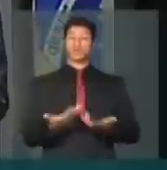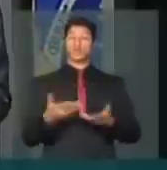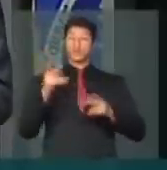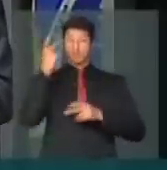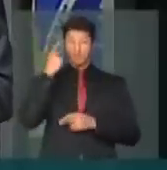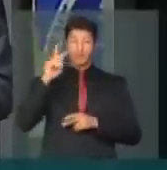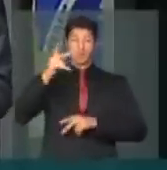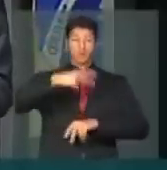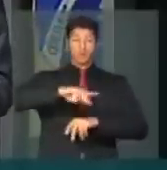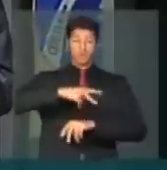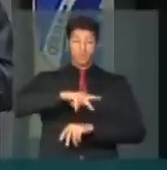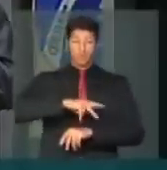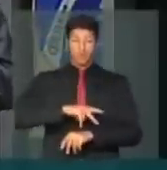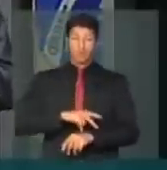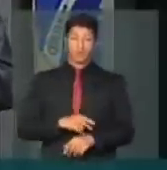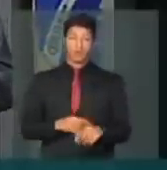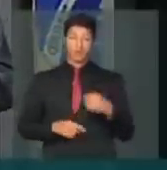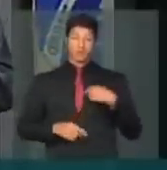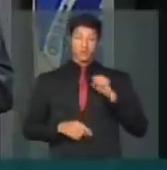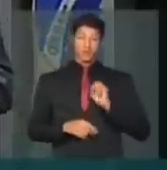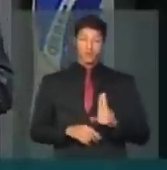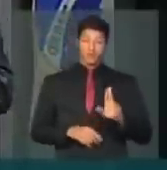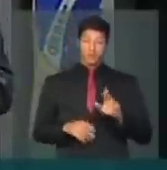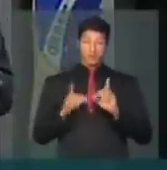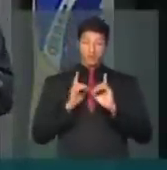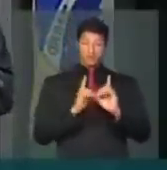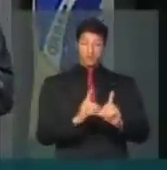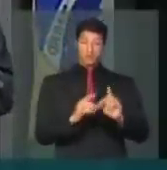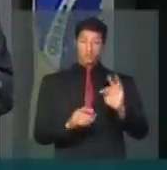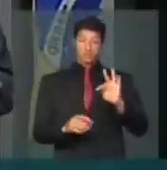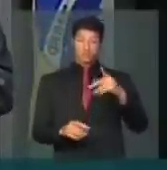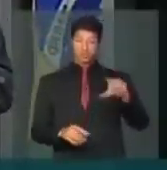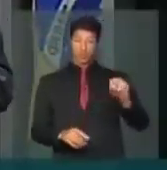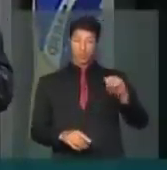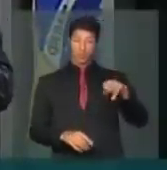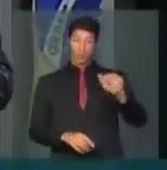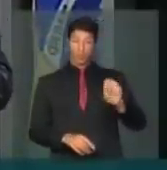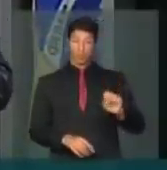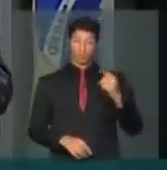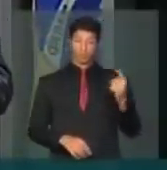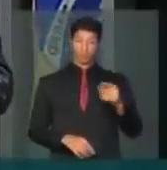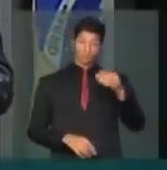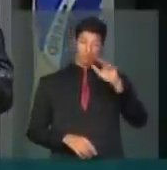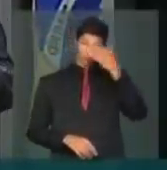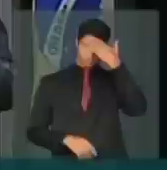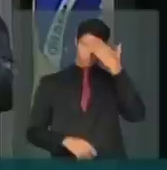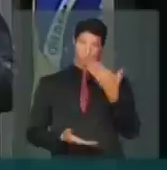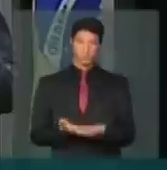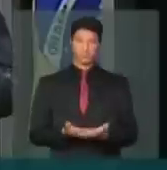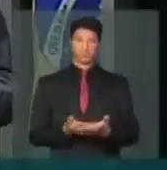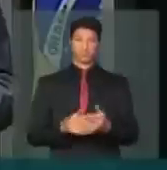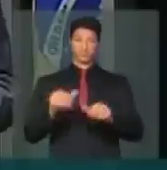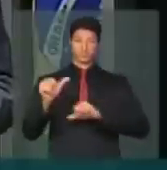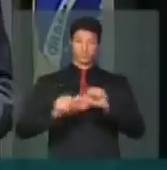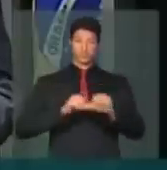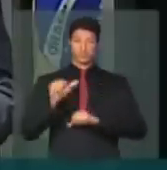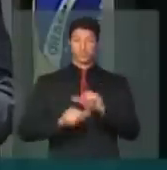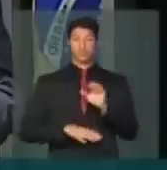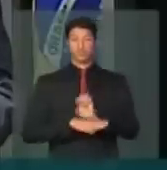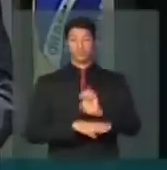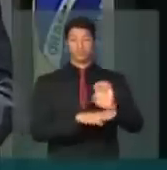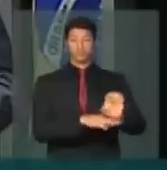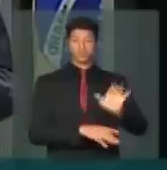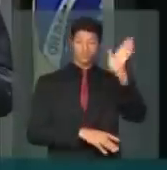o país. Eu sou discípulo de São Tomás Moro. Sou um utopista. Uma reforma do